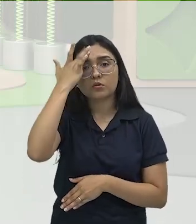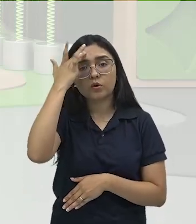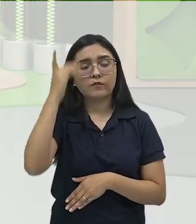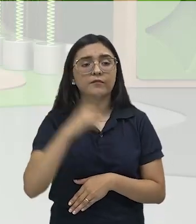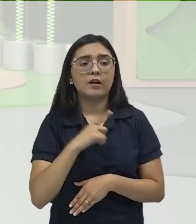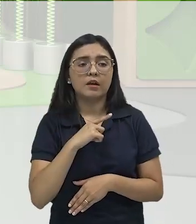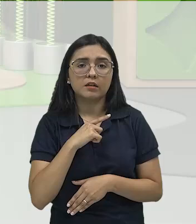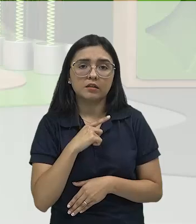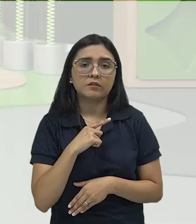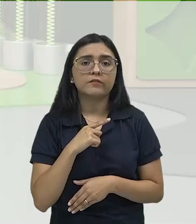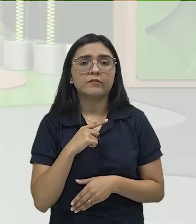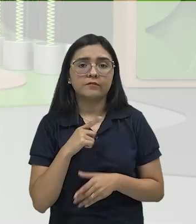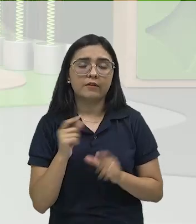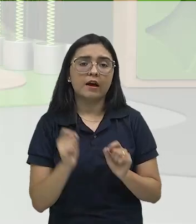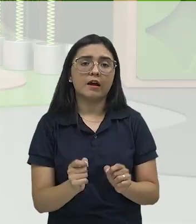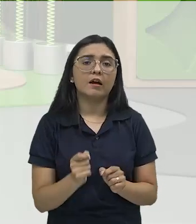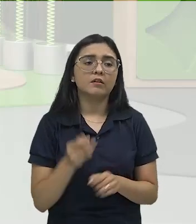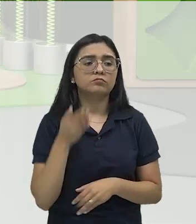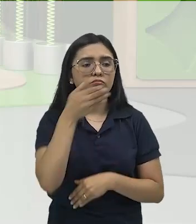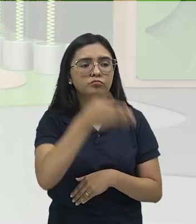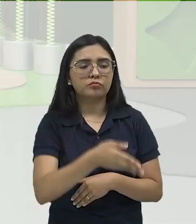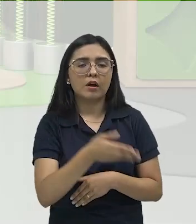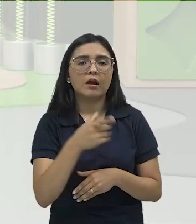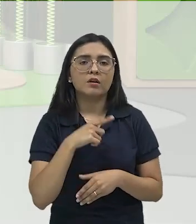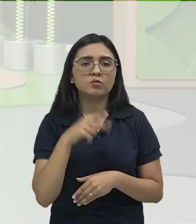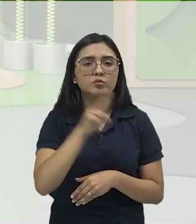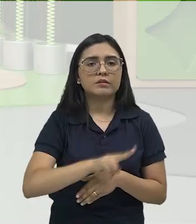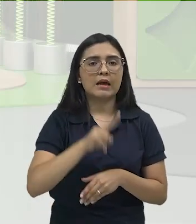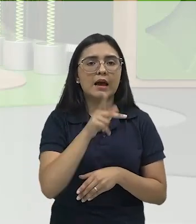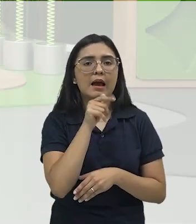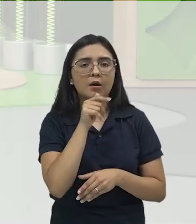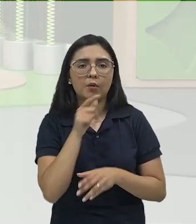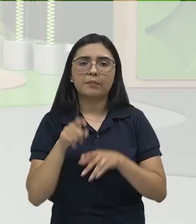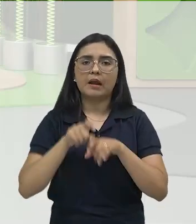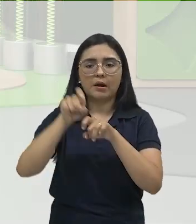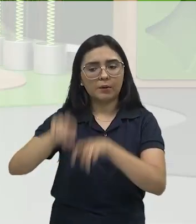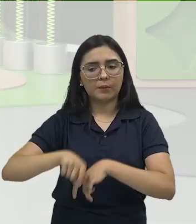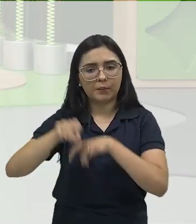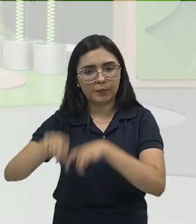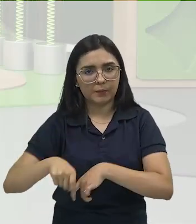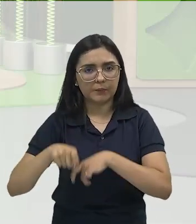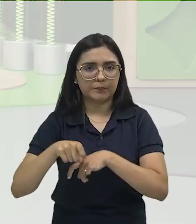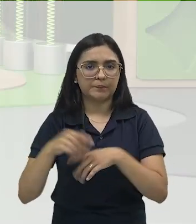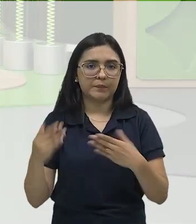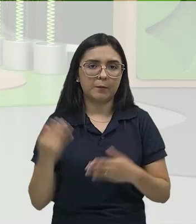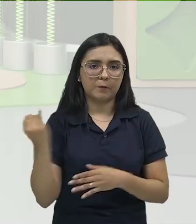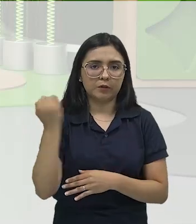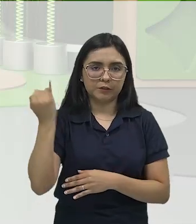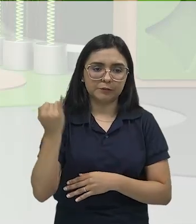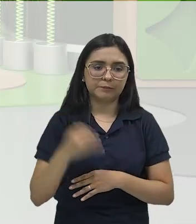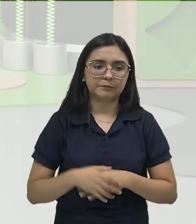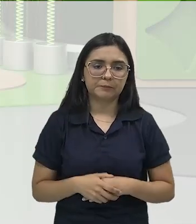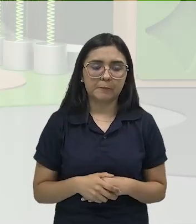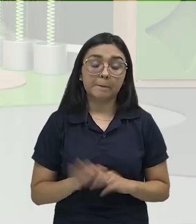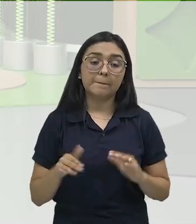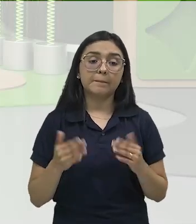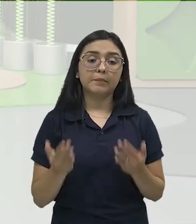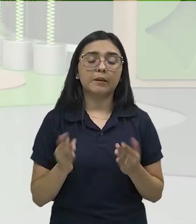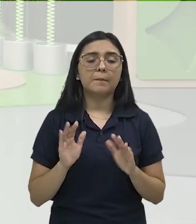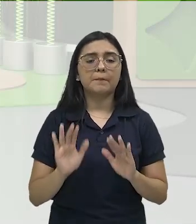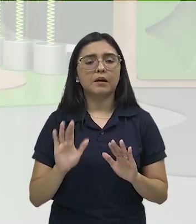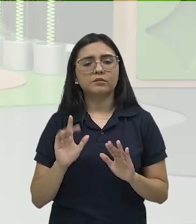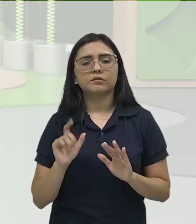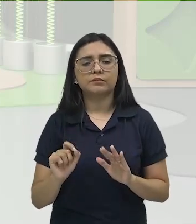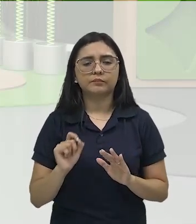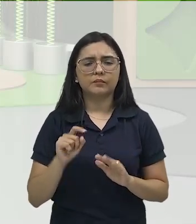ter água para ali trabalhar com a sua plantação. Então, a água é fundamental desses rios. Mas aí, o